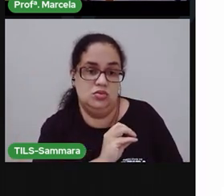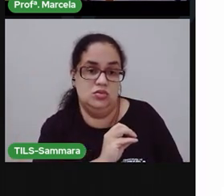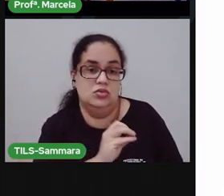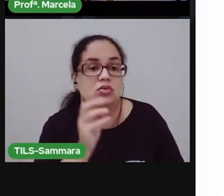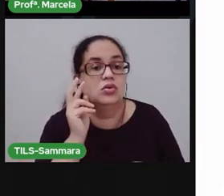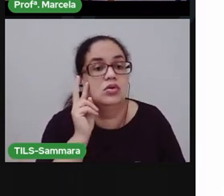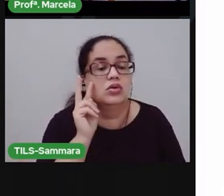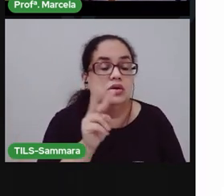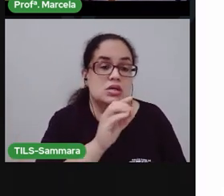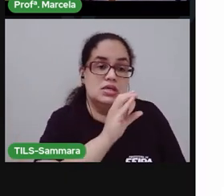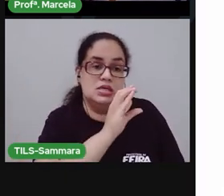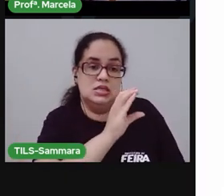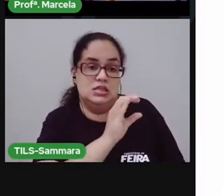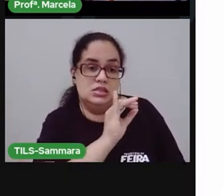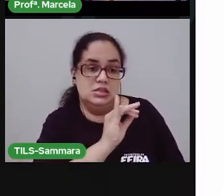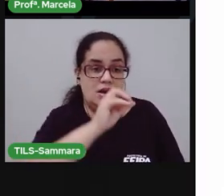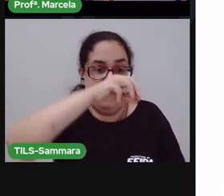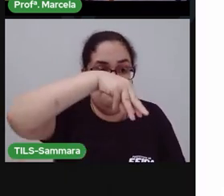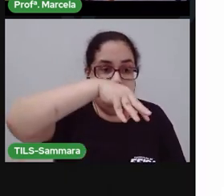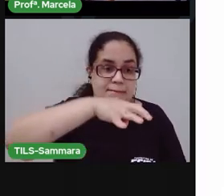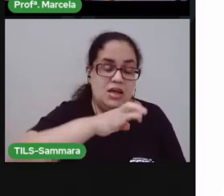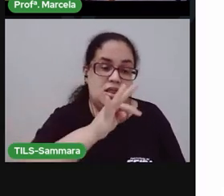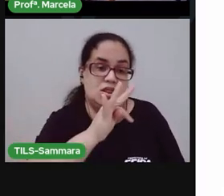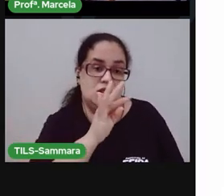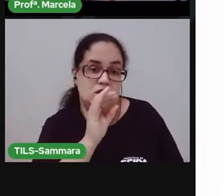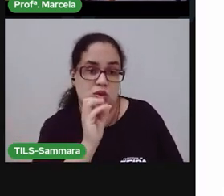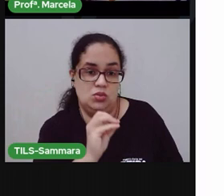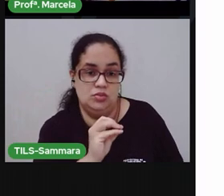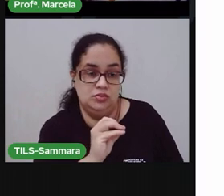Ó. Cimento.